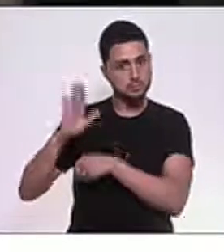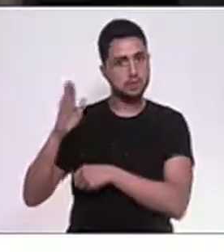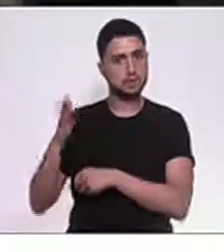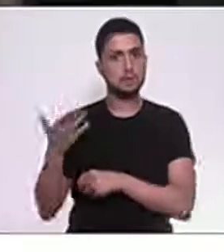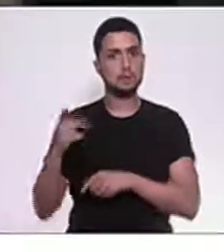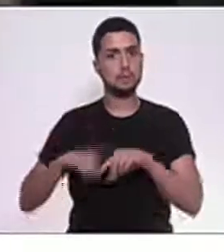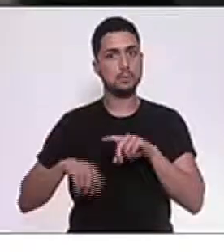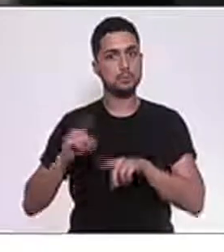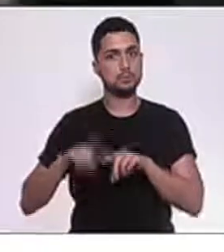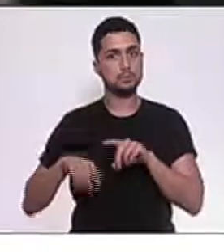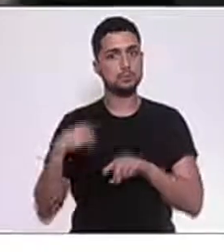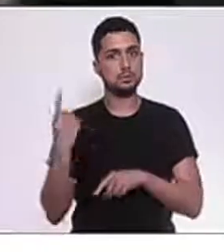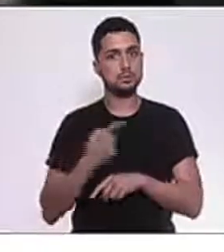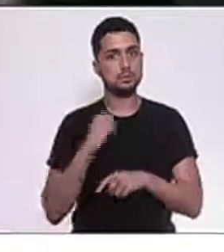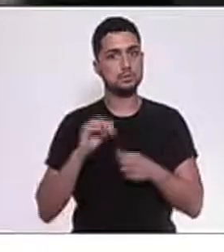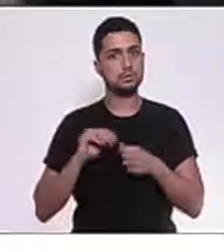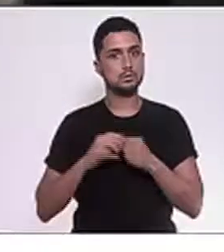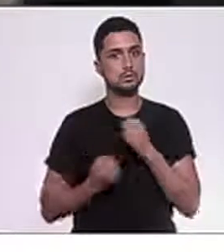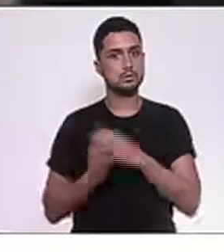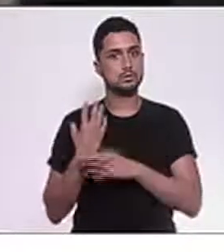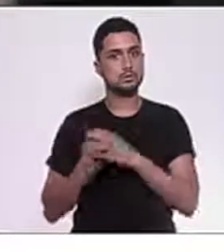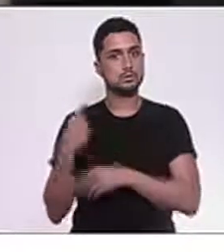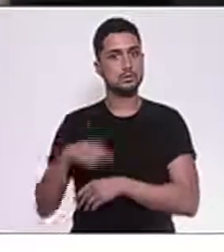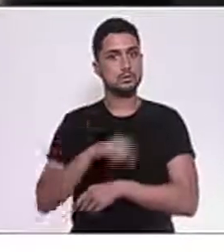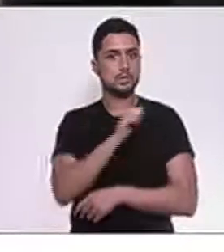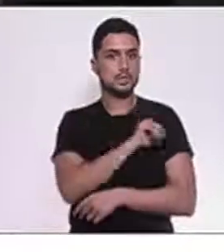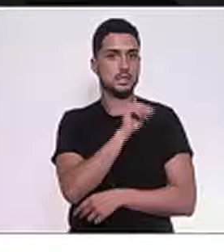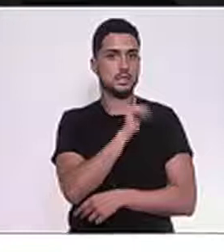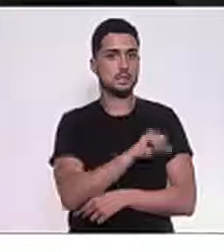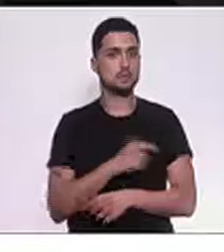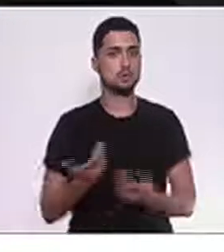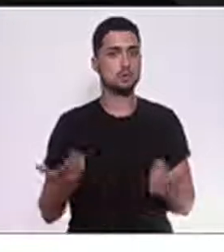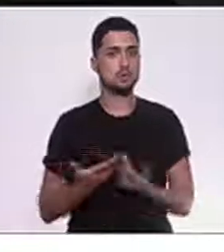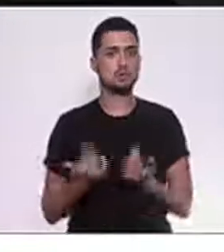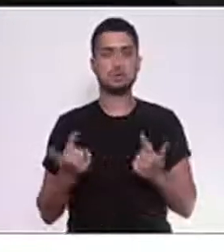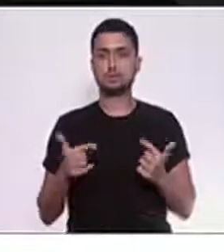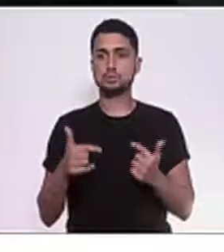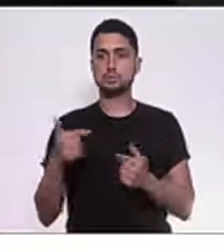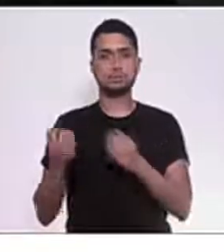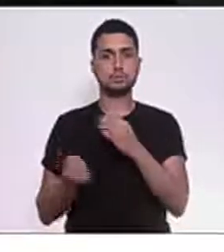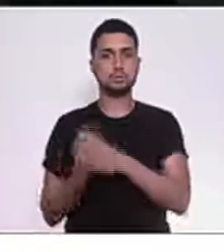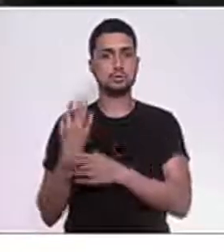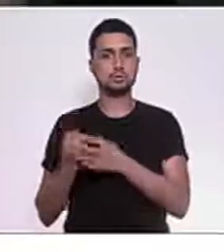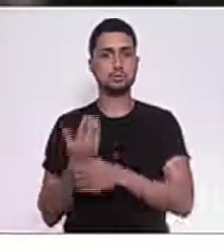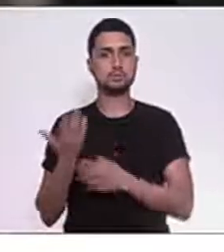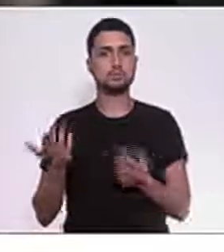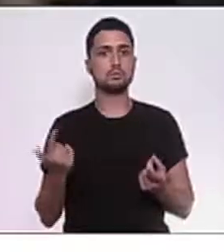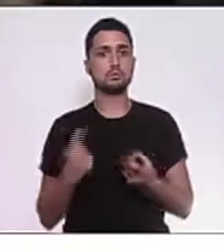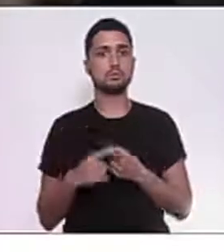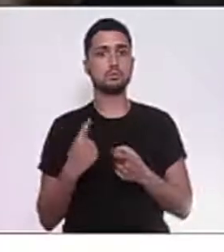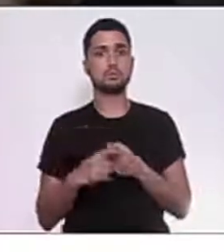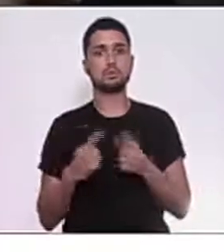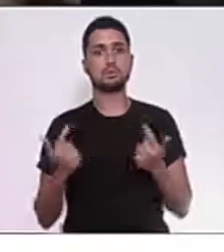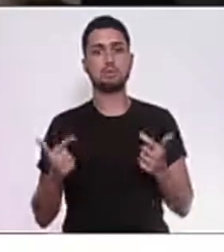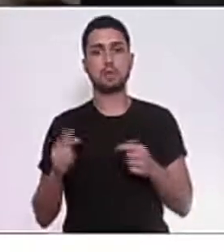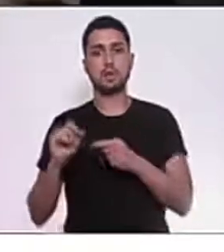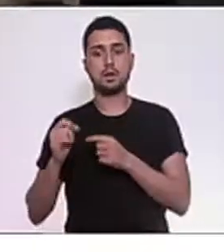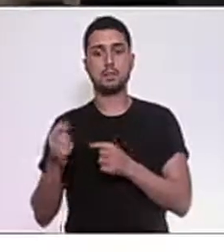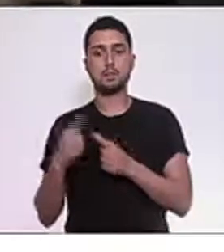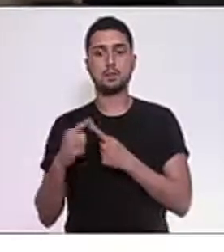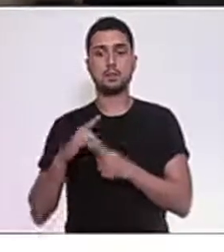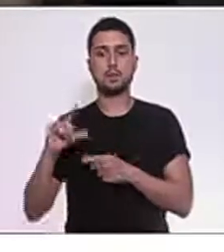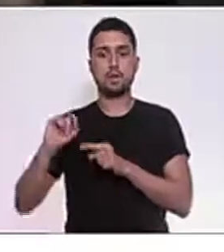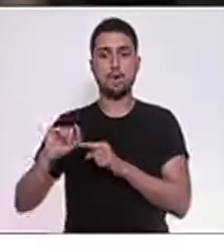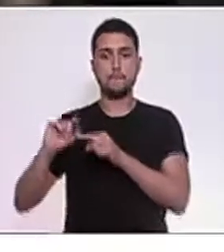nós produzíamos aqui no Rio de Janeiro, e hoje a gente não produz mais por conta do aumento